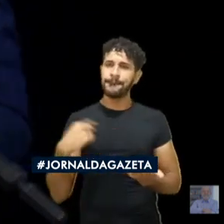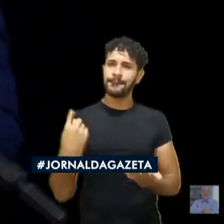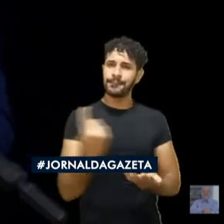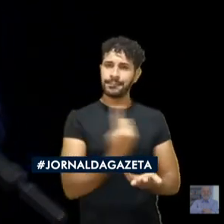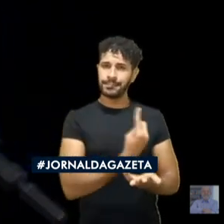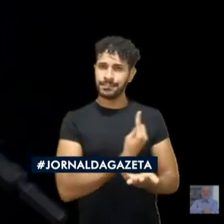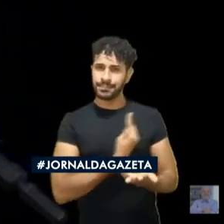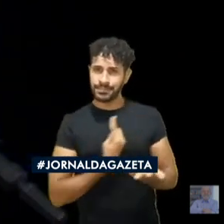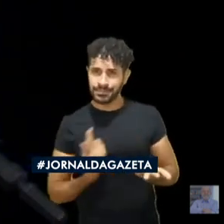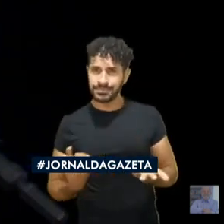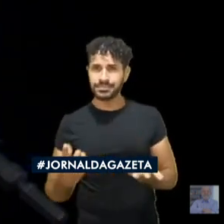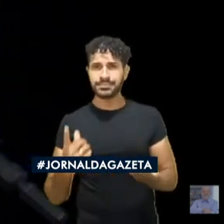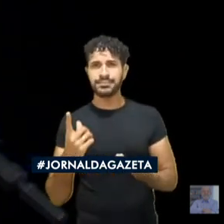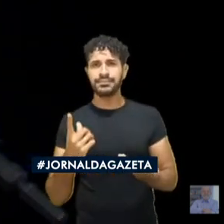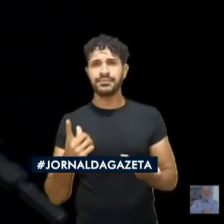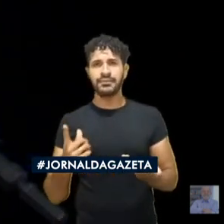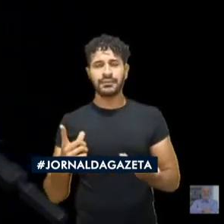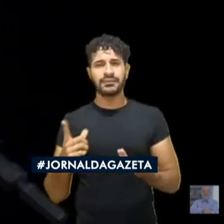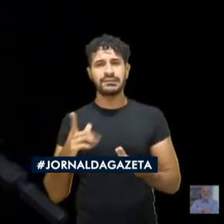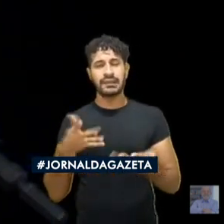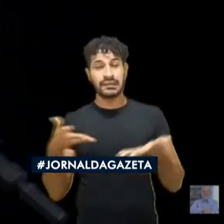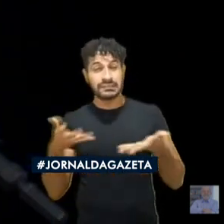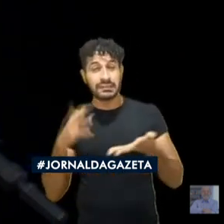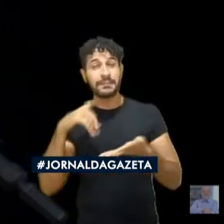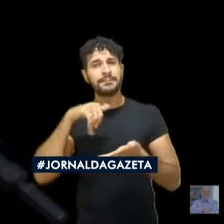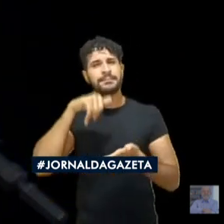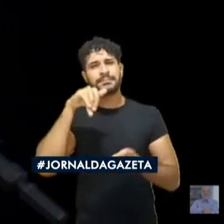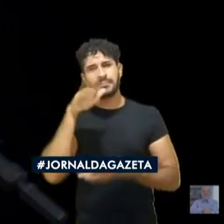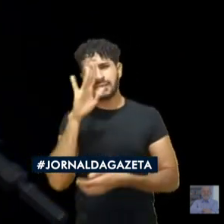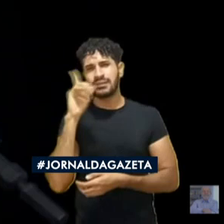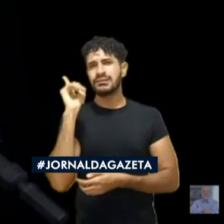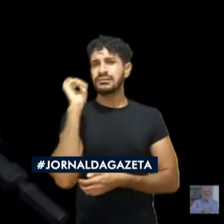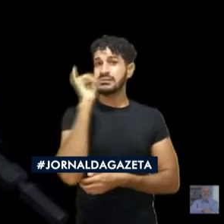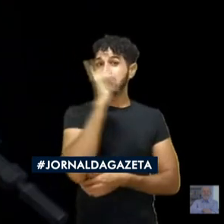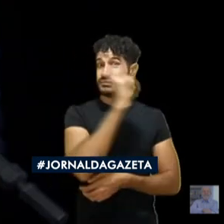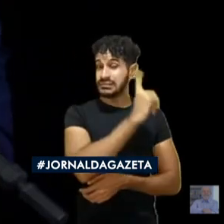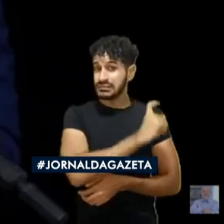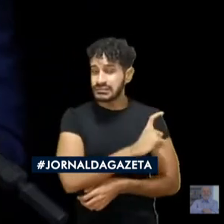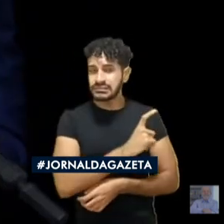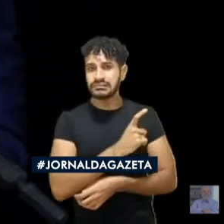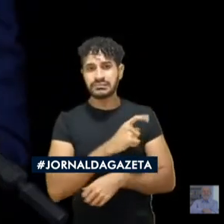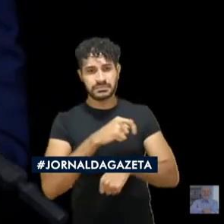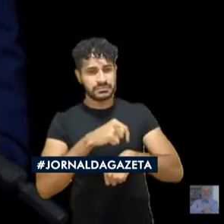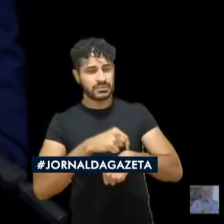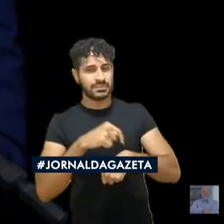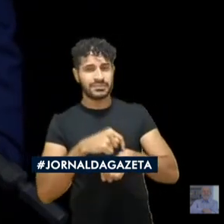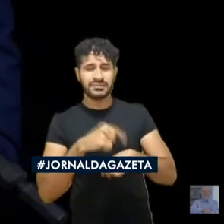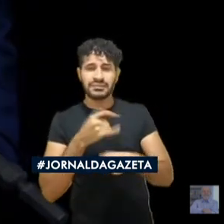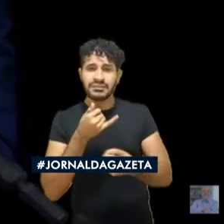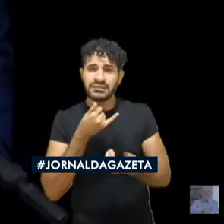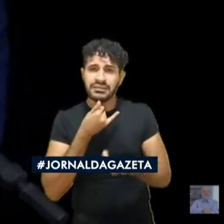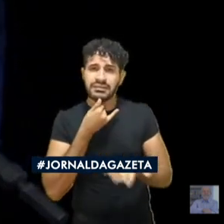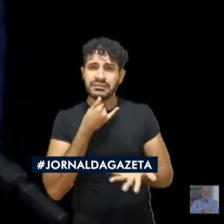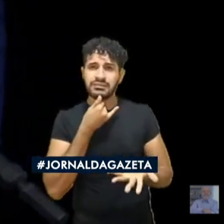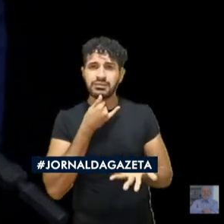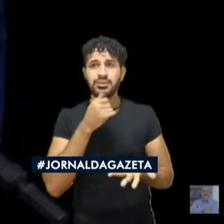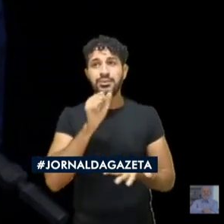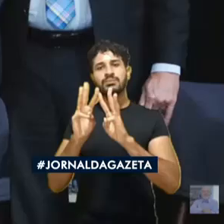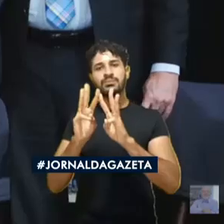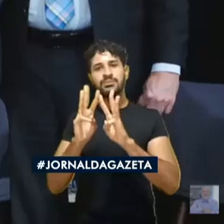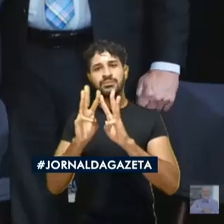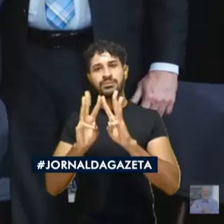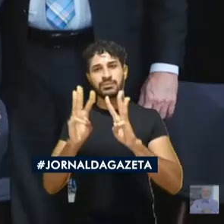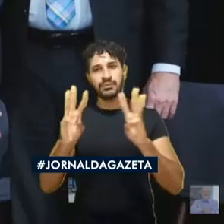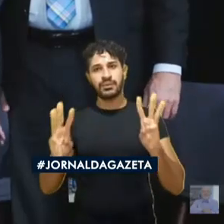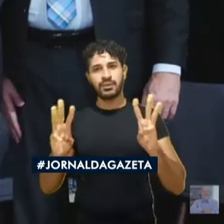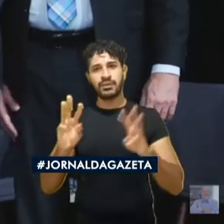é muito mais difícil e muito mais triste do que anteriormente